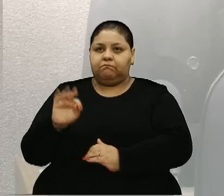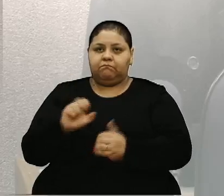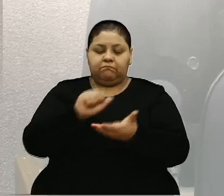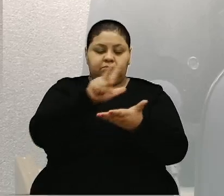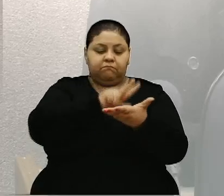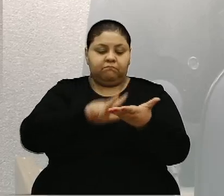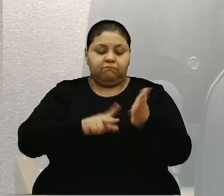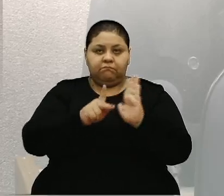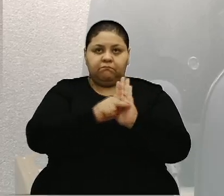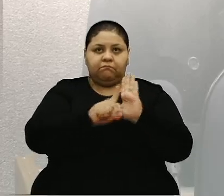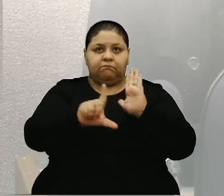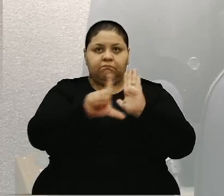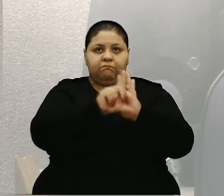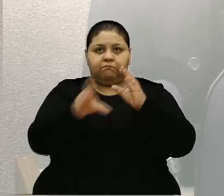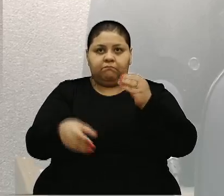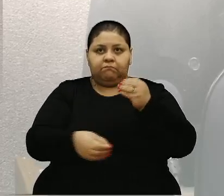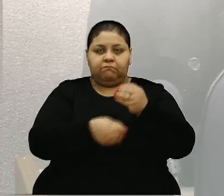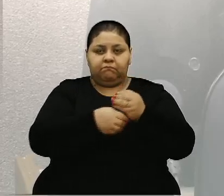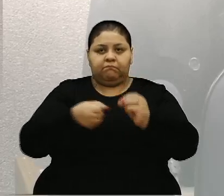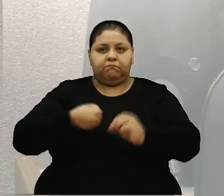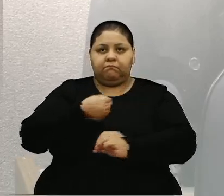análise o projeto de lei complementar número